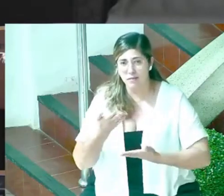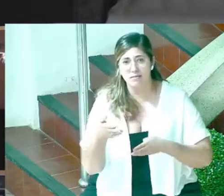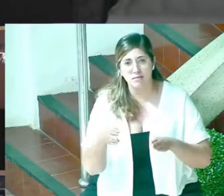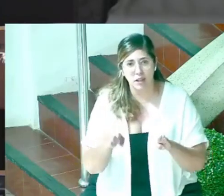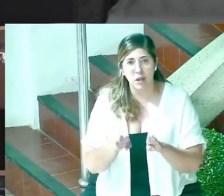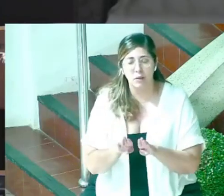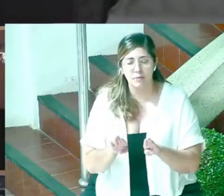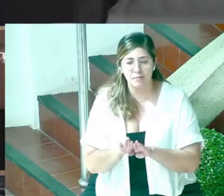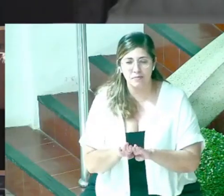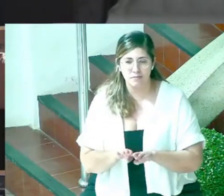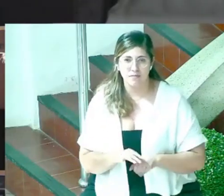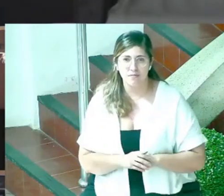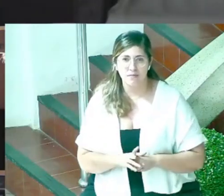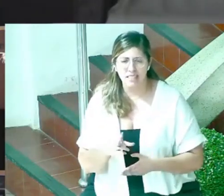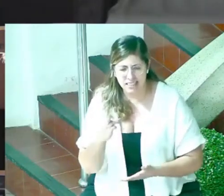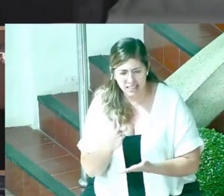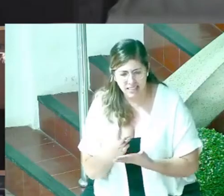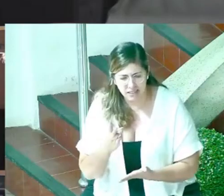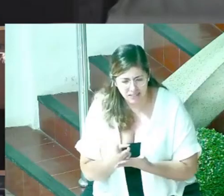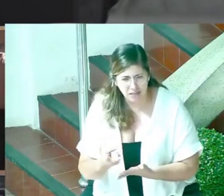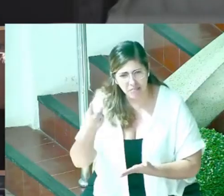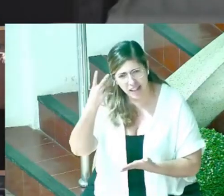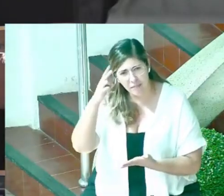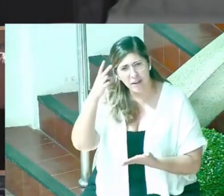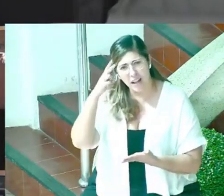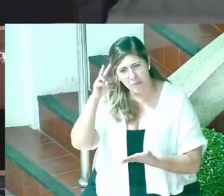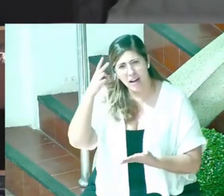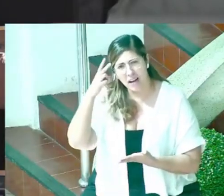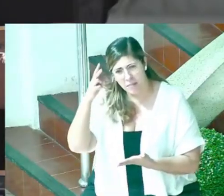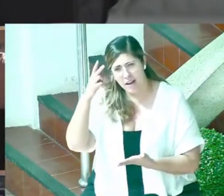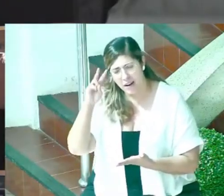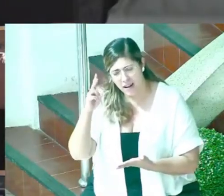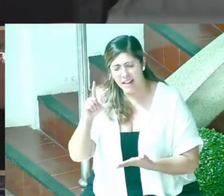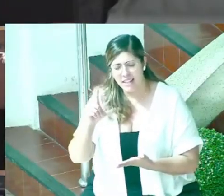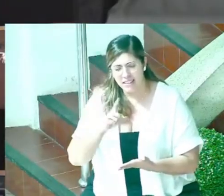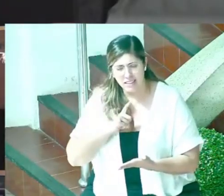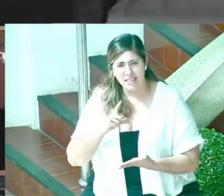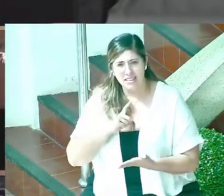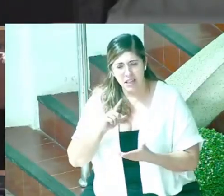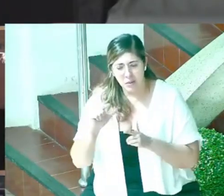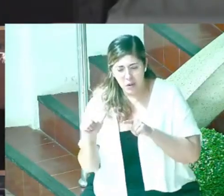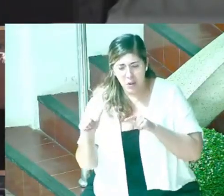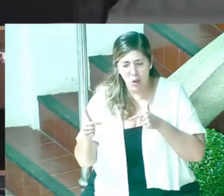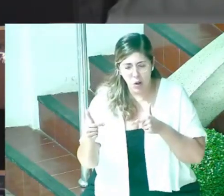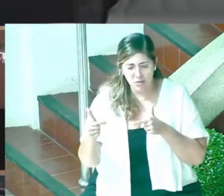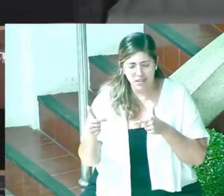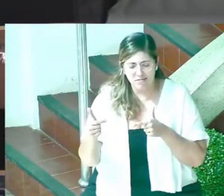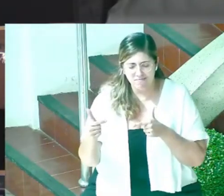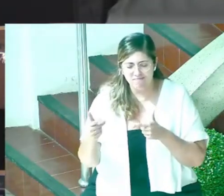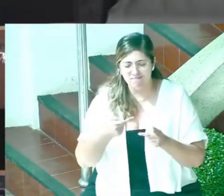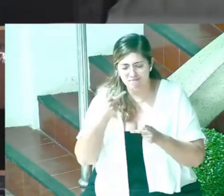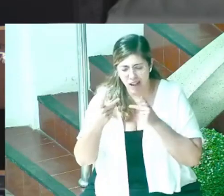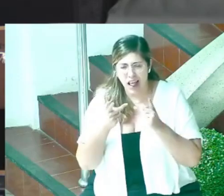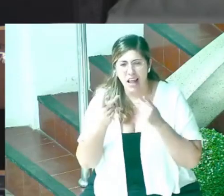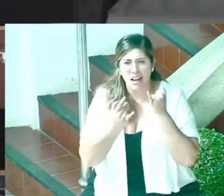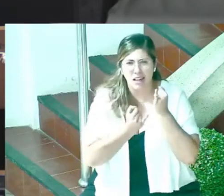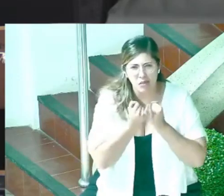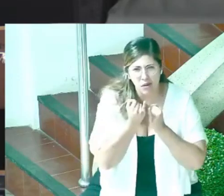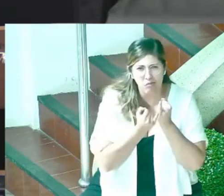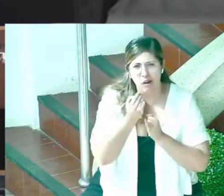promessa: eu não vou insistir na ofensa, eu não devo habitar nela. A terceira